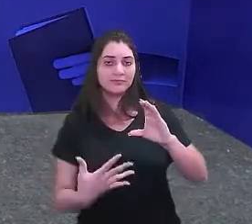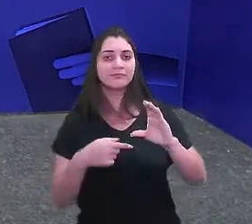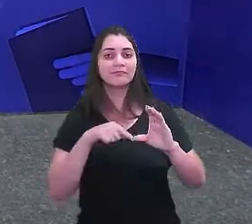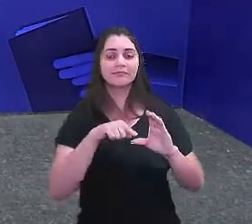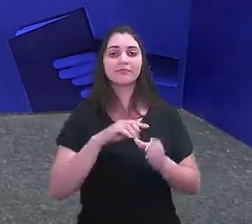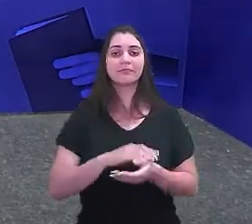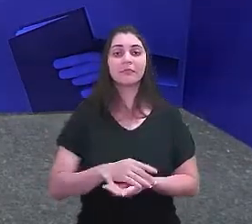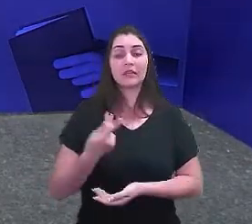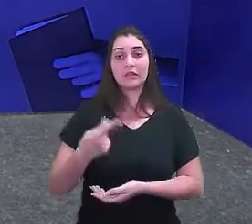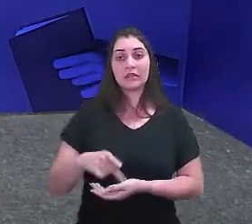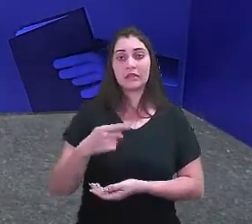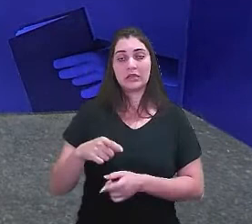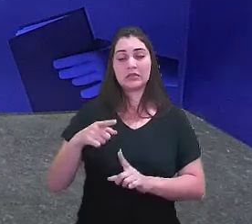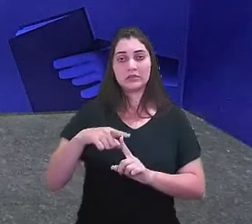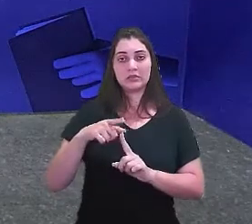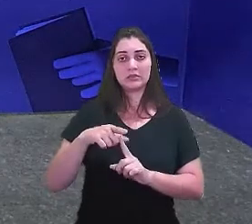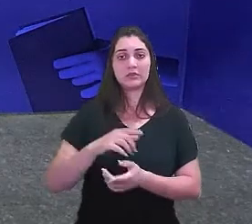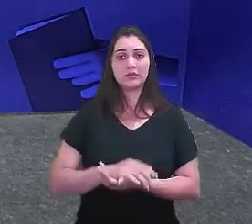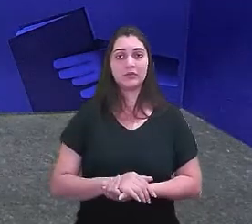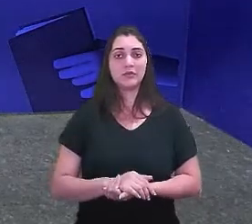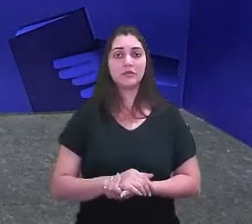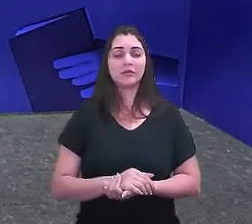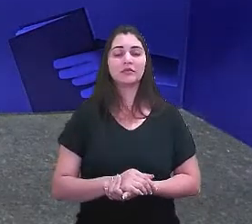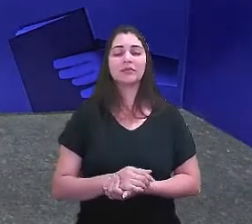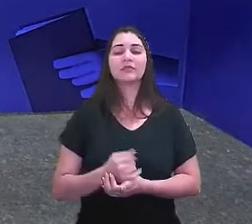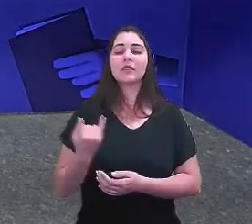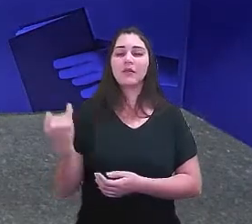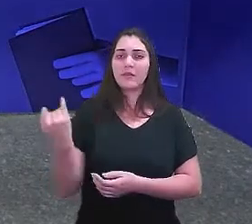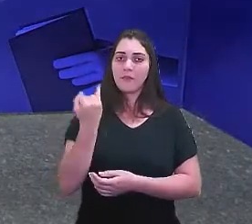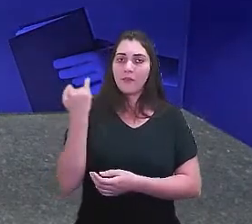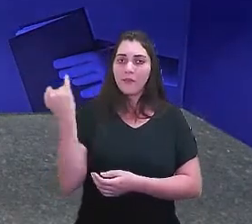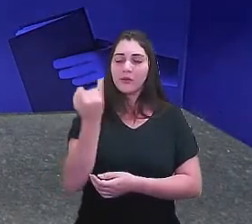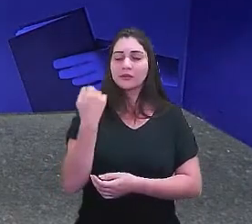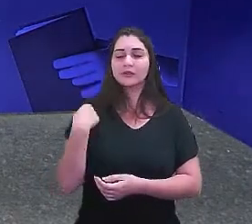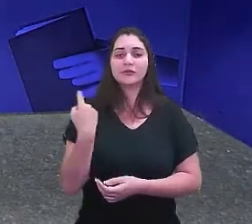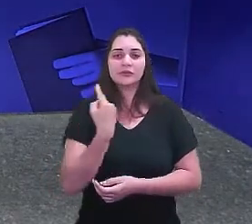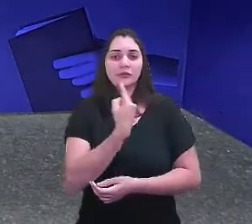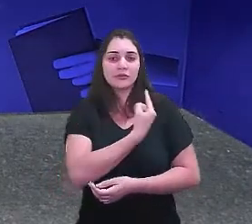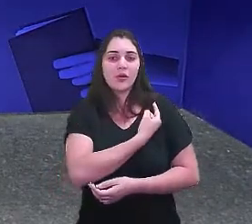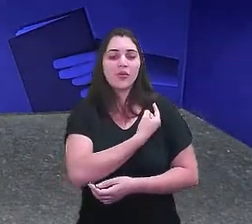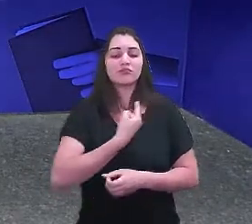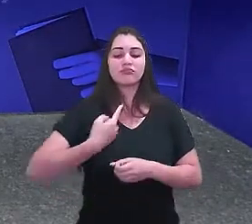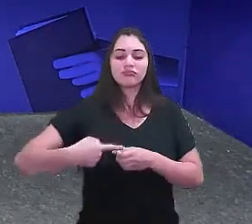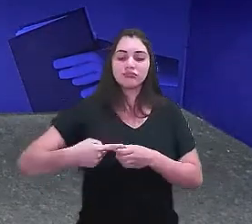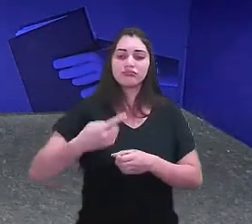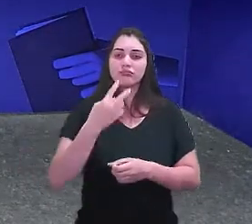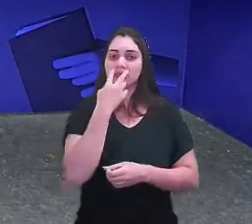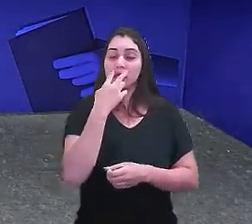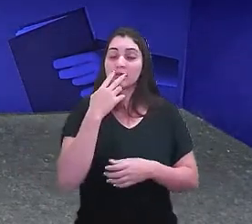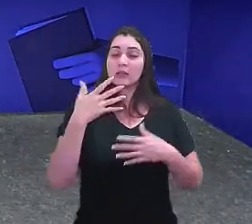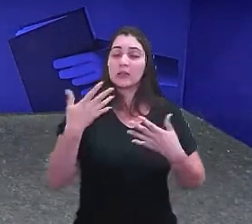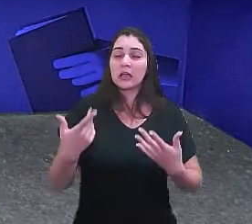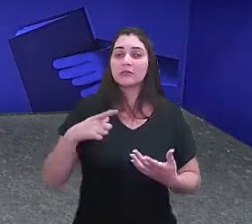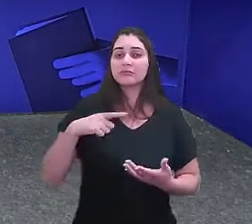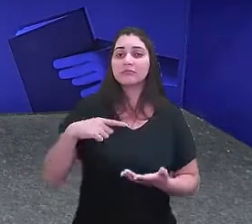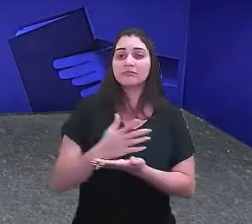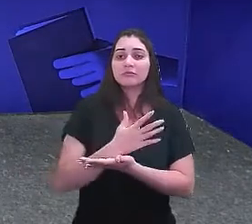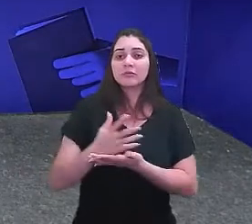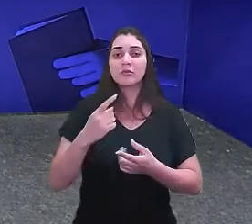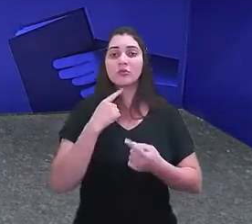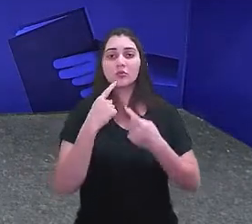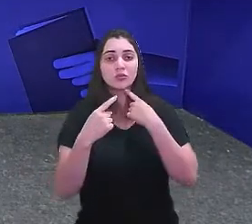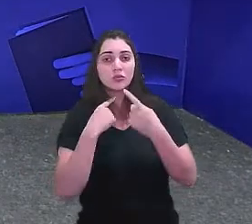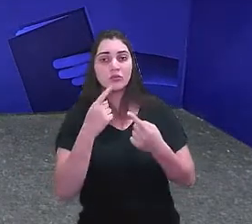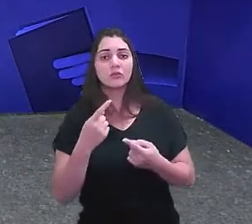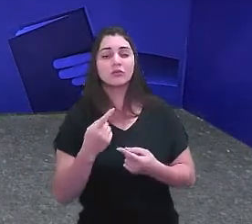né, dessa vegetação, que é muito simbólica aqui do nosso município, da região de Mata Atlântica. Caso tenha tido alguma dúvida, leve